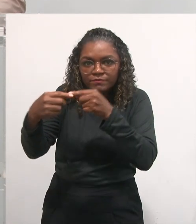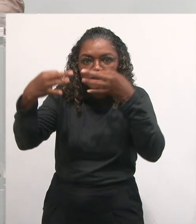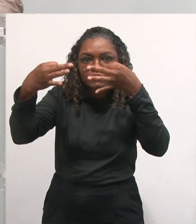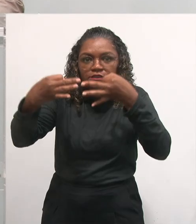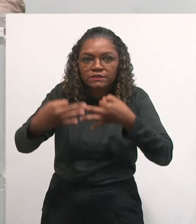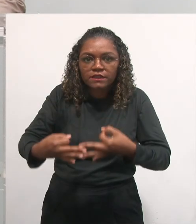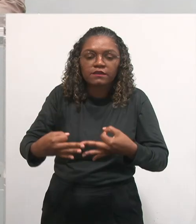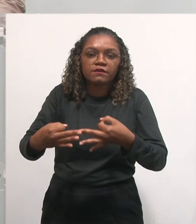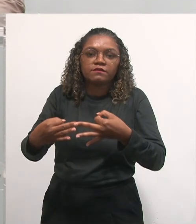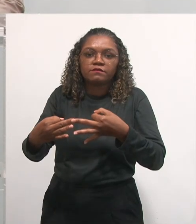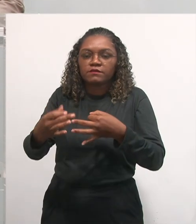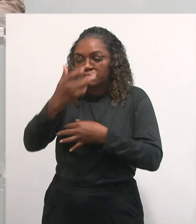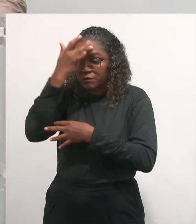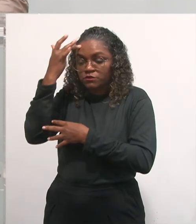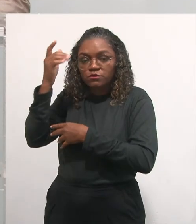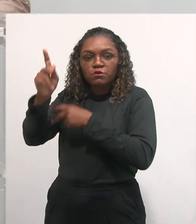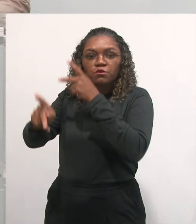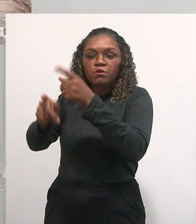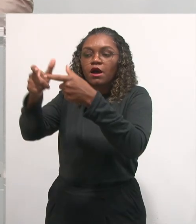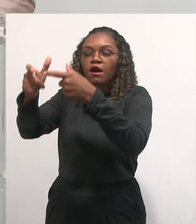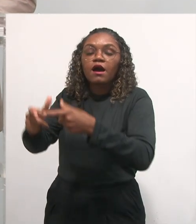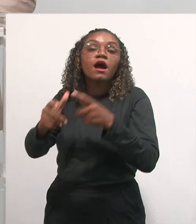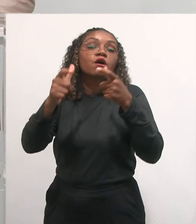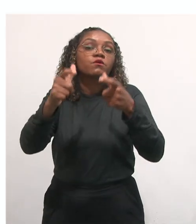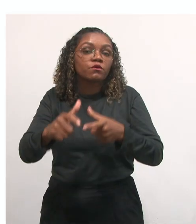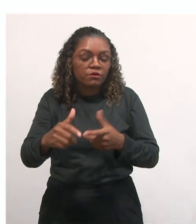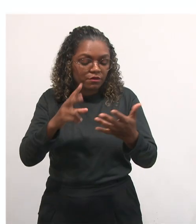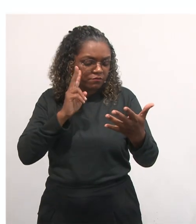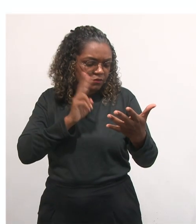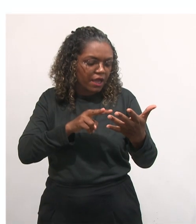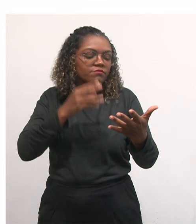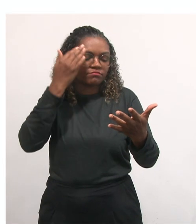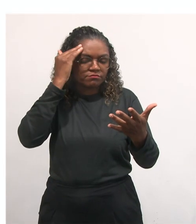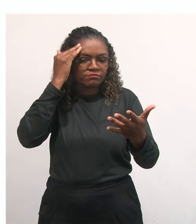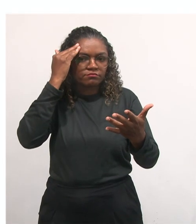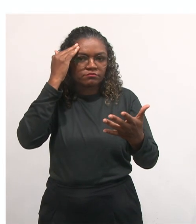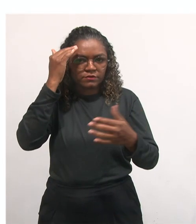e num vocabulário que as pessoas possam entender.